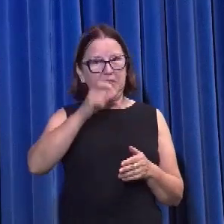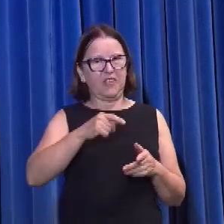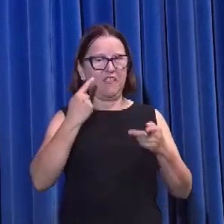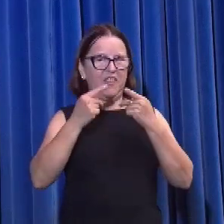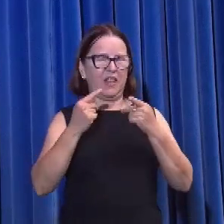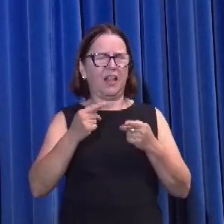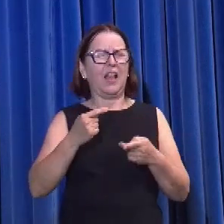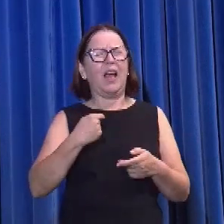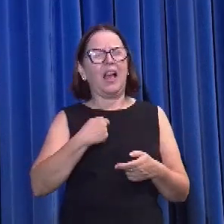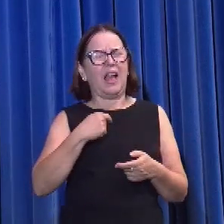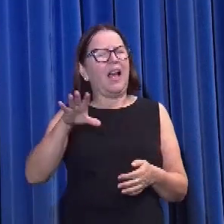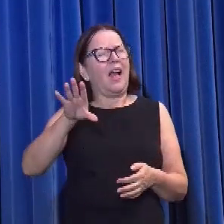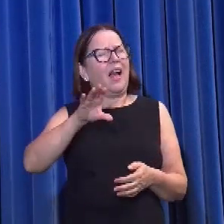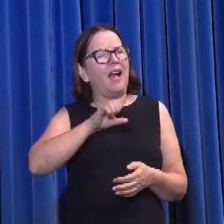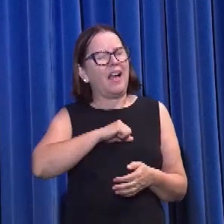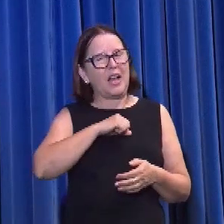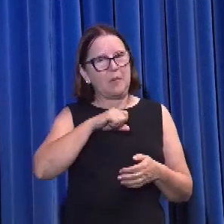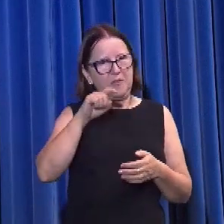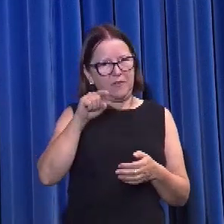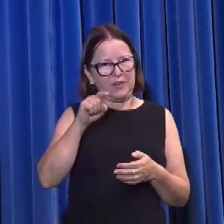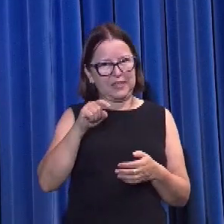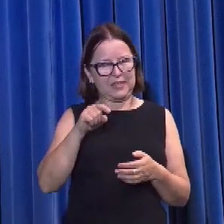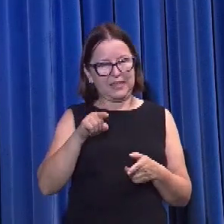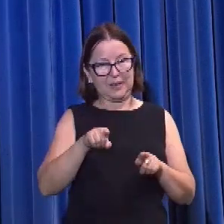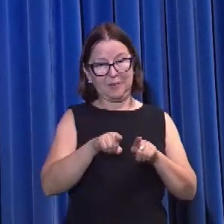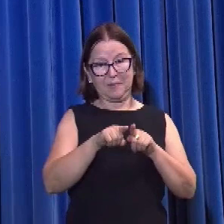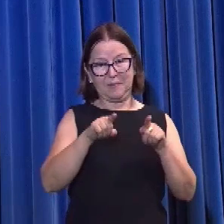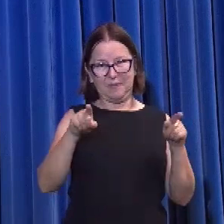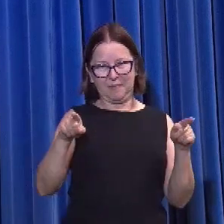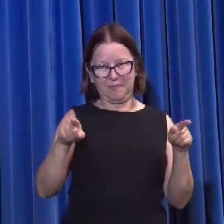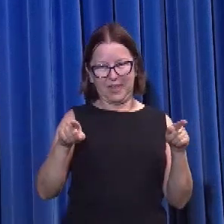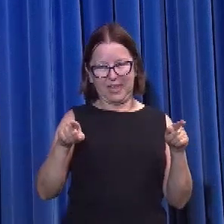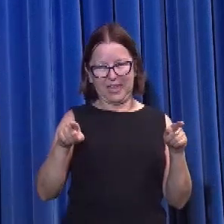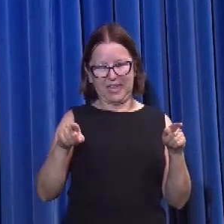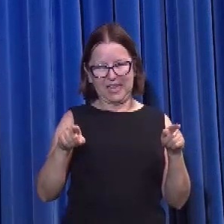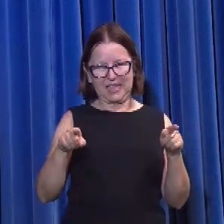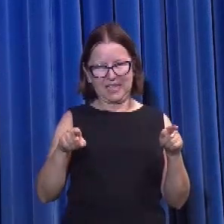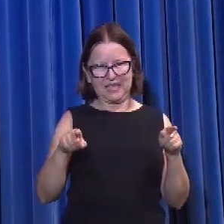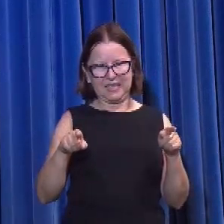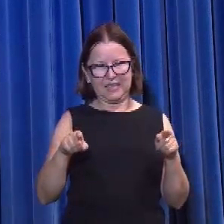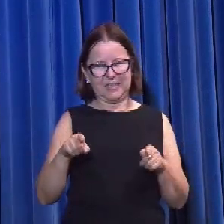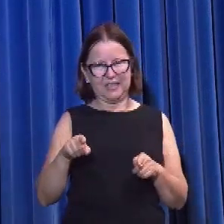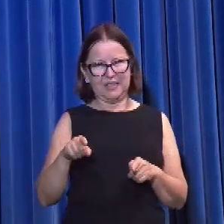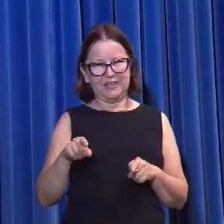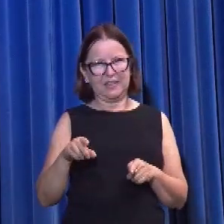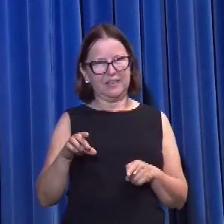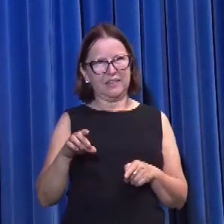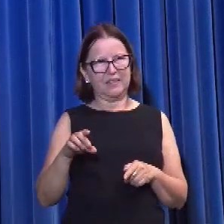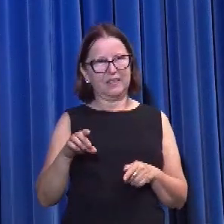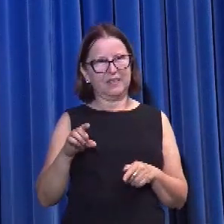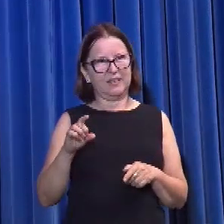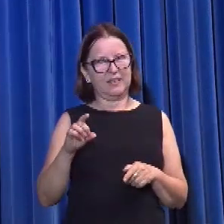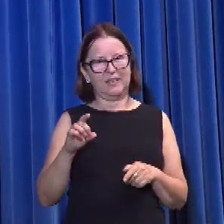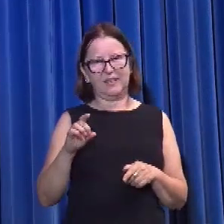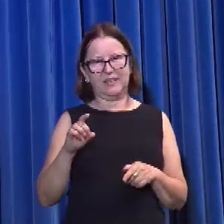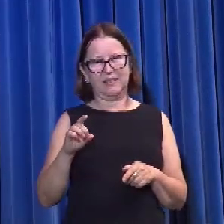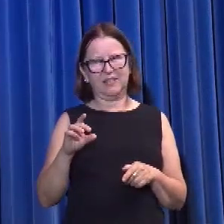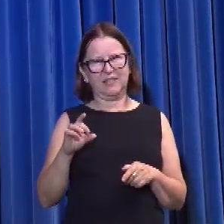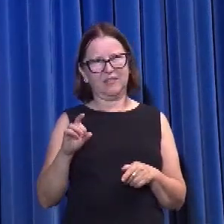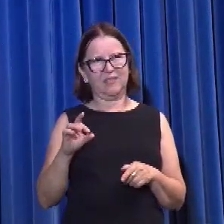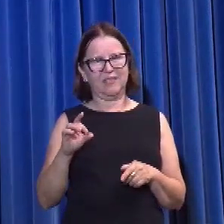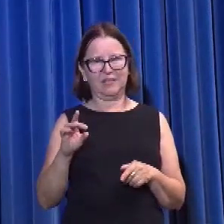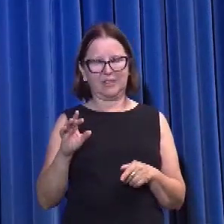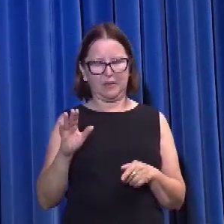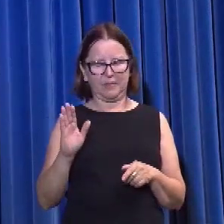mas é aquele conceito mais de fiquei, que é epithumia, que é uma